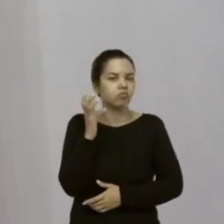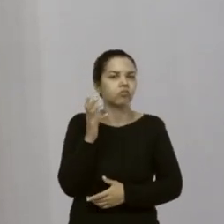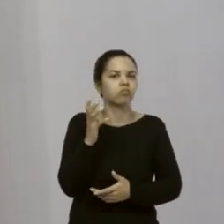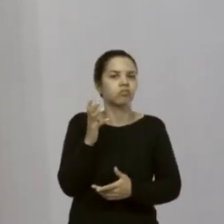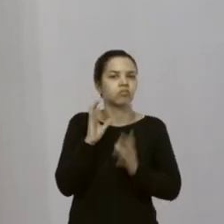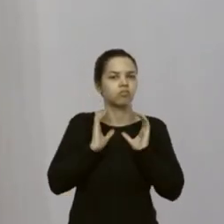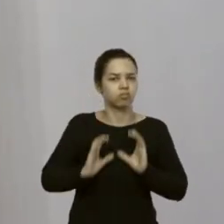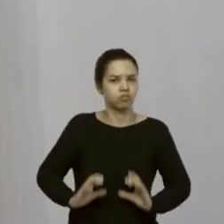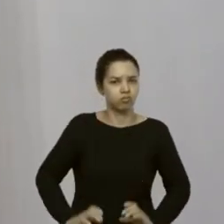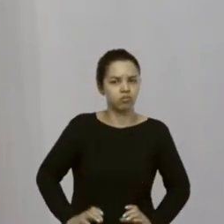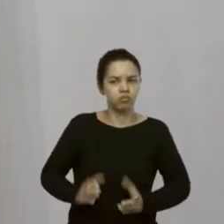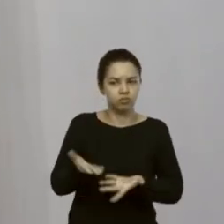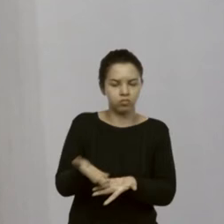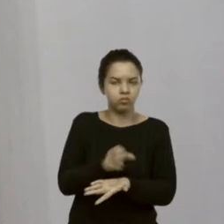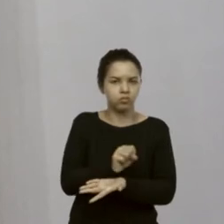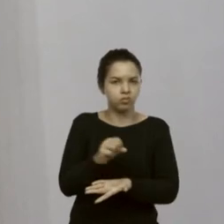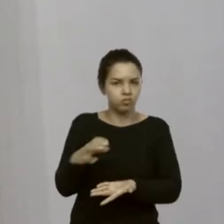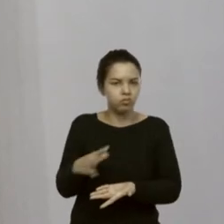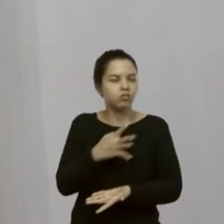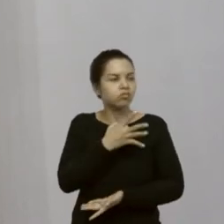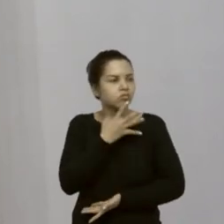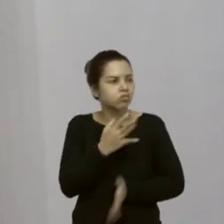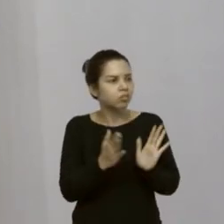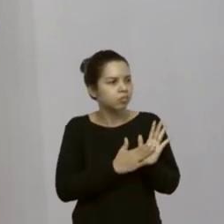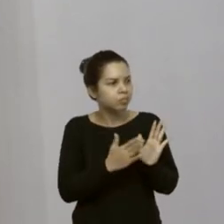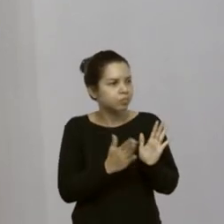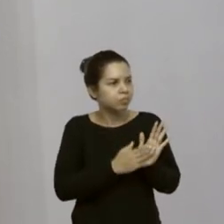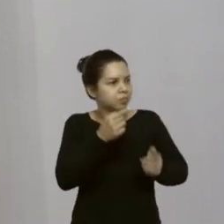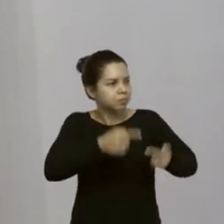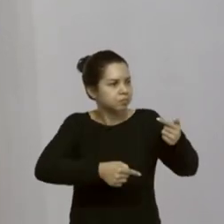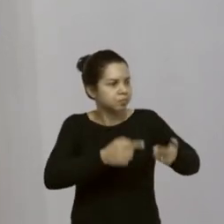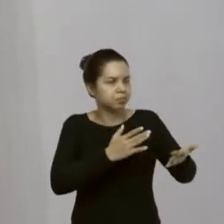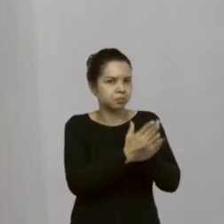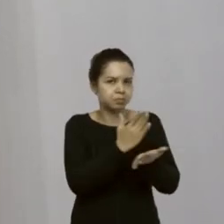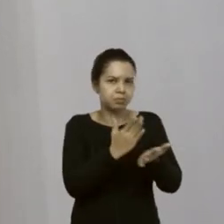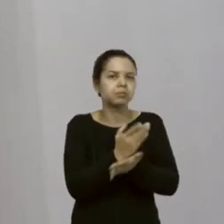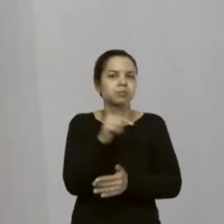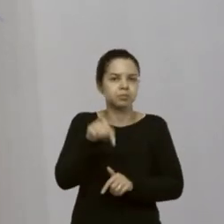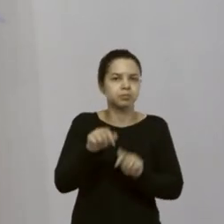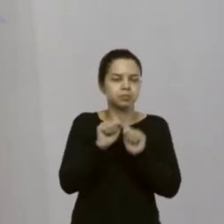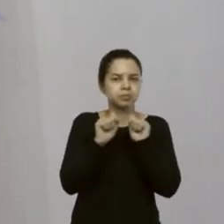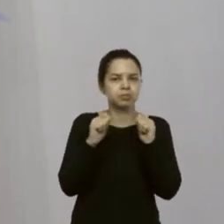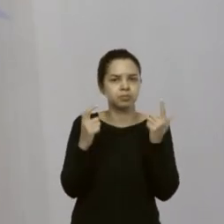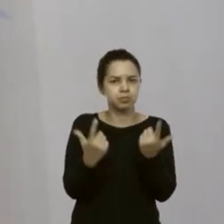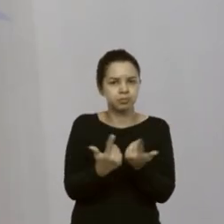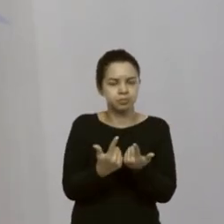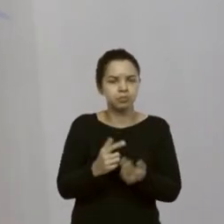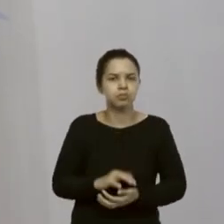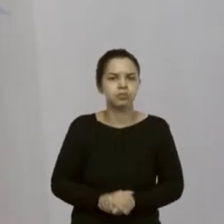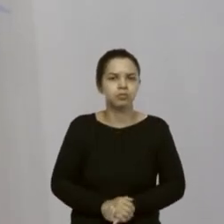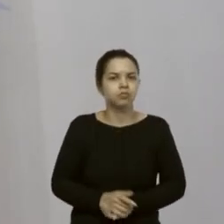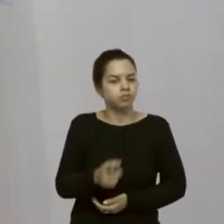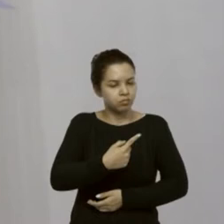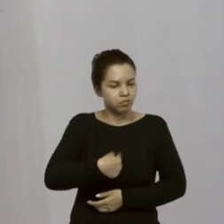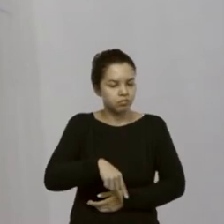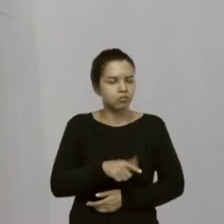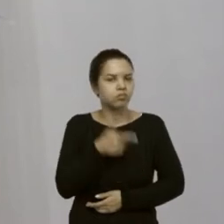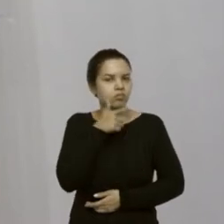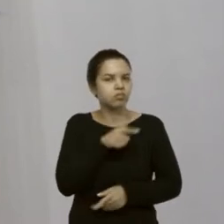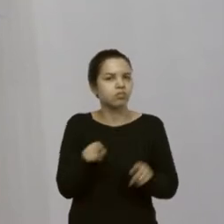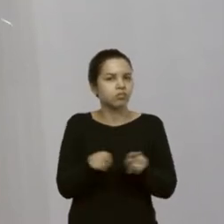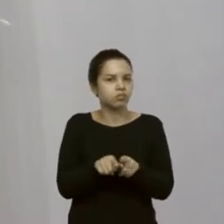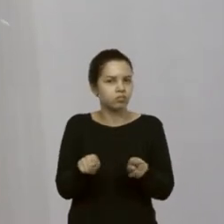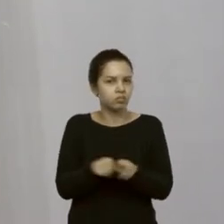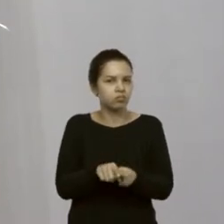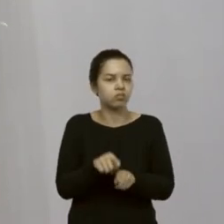das propostas que são debatidas e aprovadas neste plenário. Inclusive, com a nossa expertise, temos assento garantido na